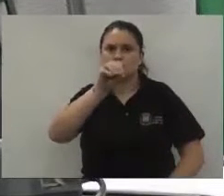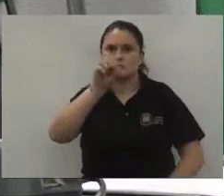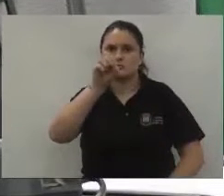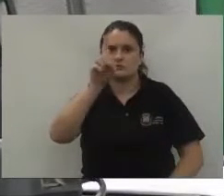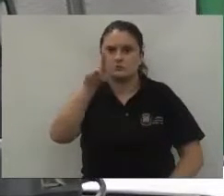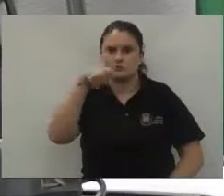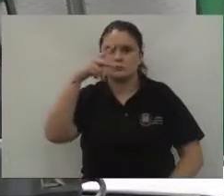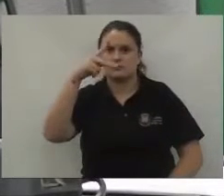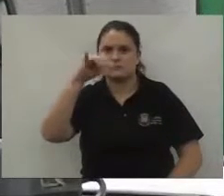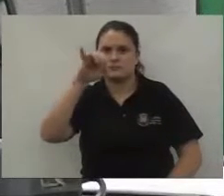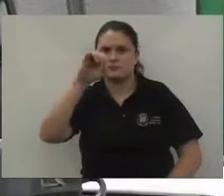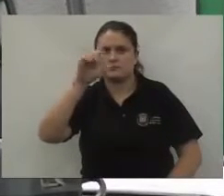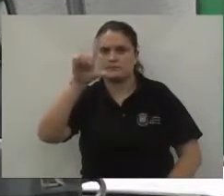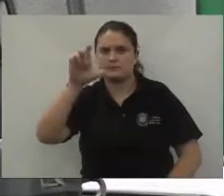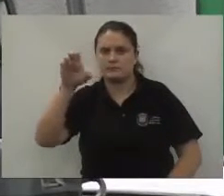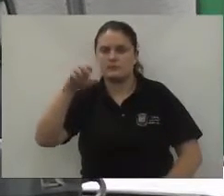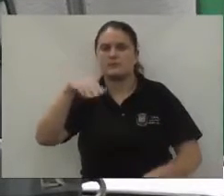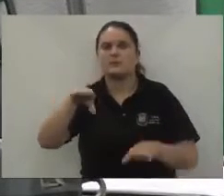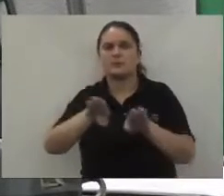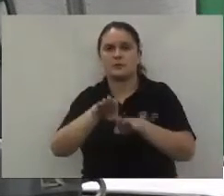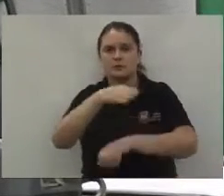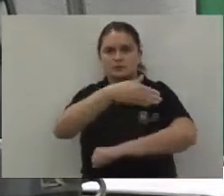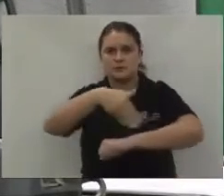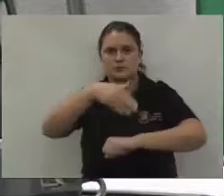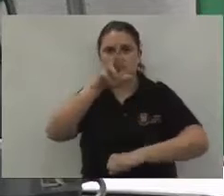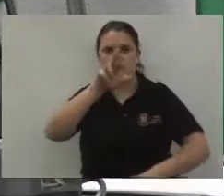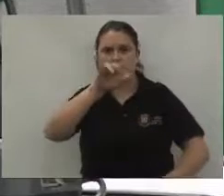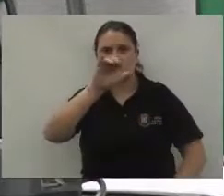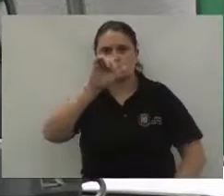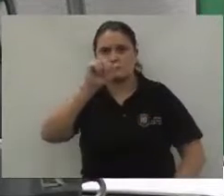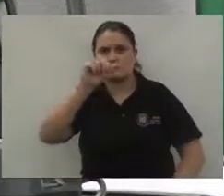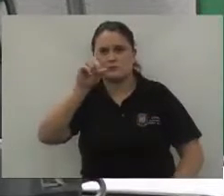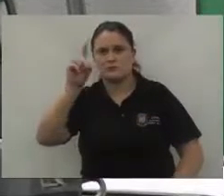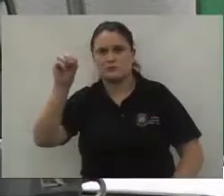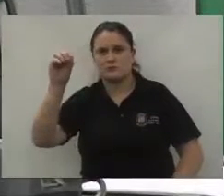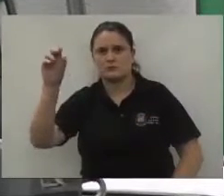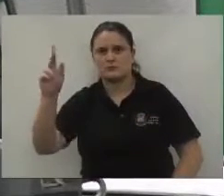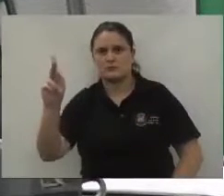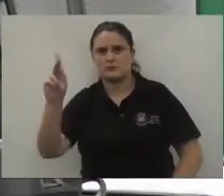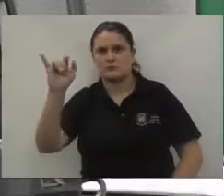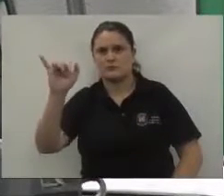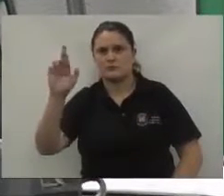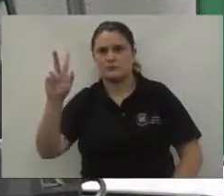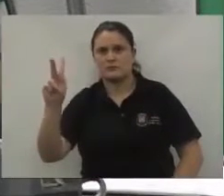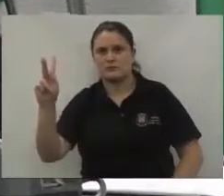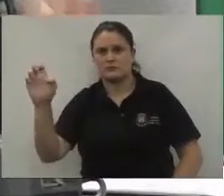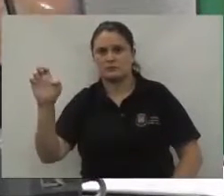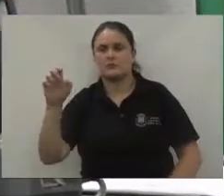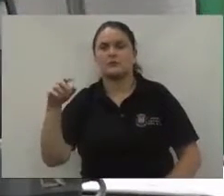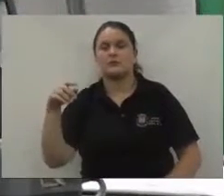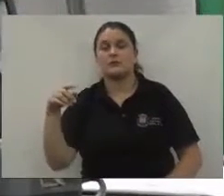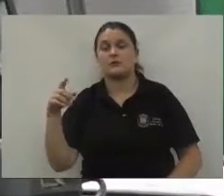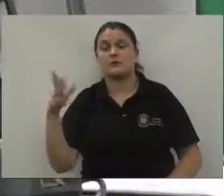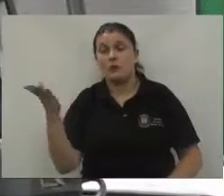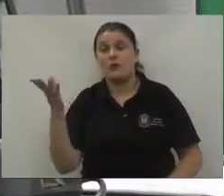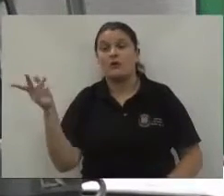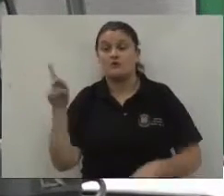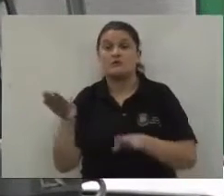da Ricardo Kirk e também desta que o vereador Juarez, também é um dos